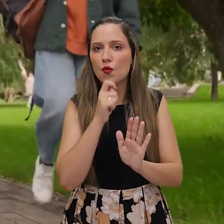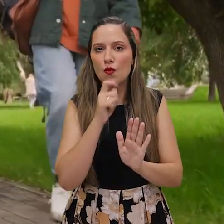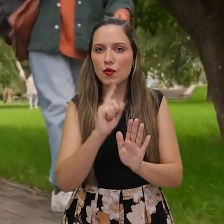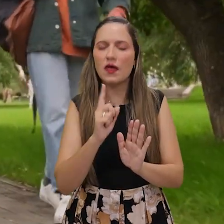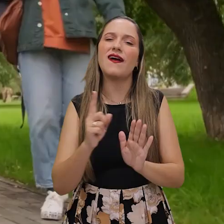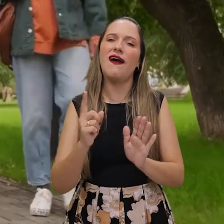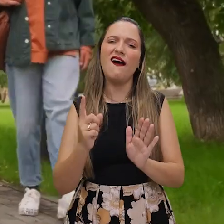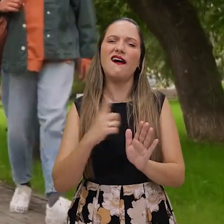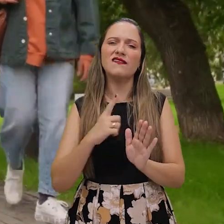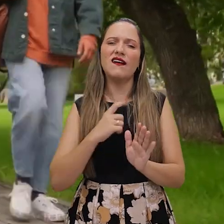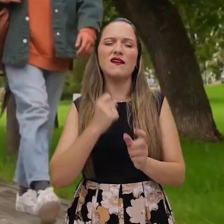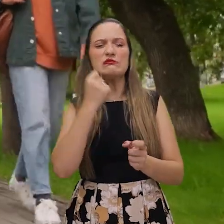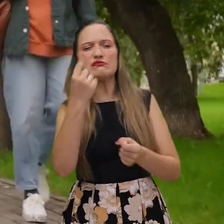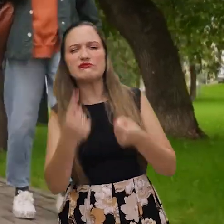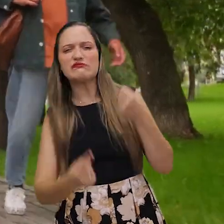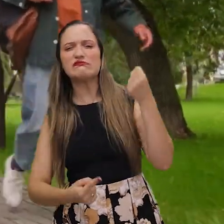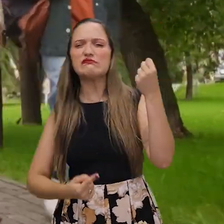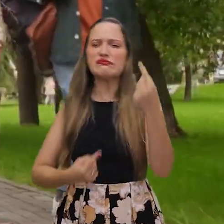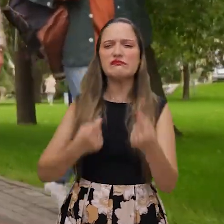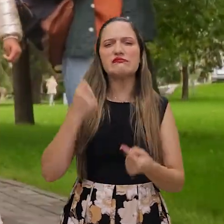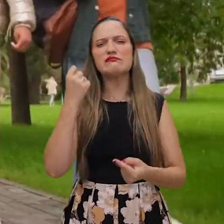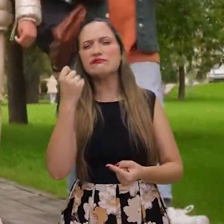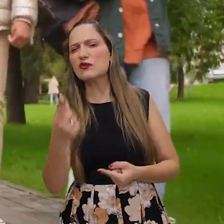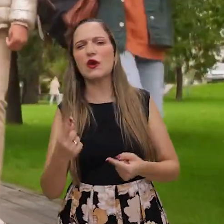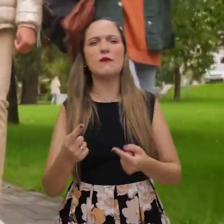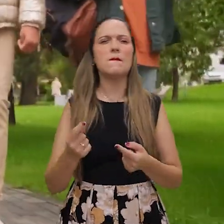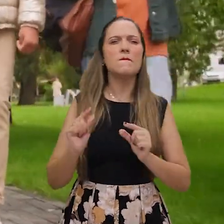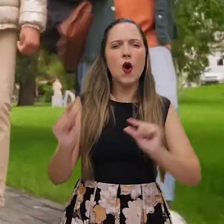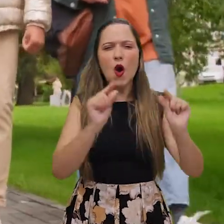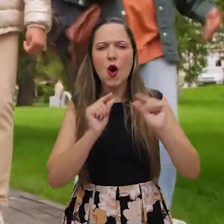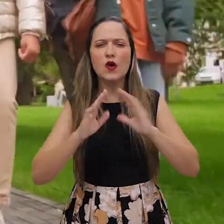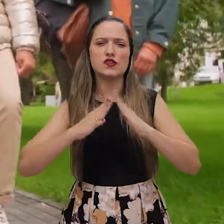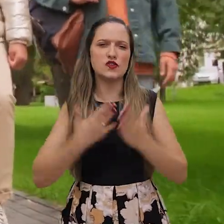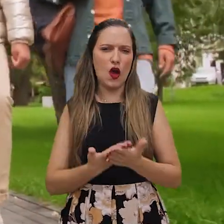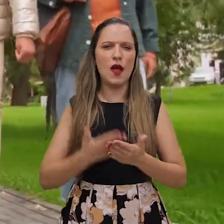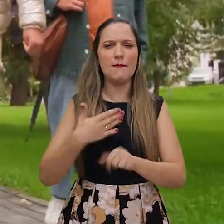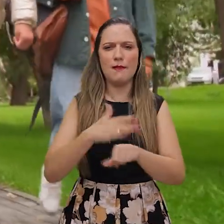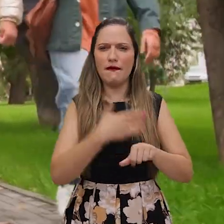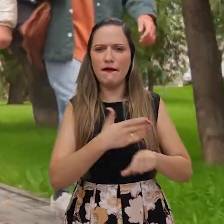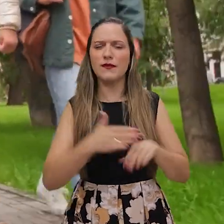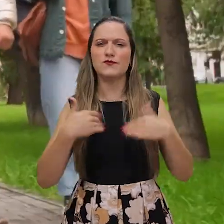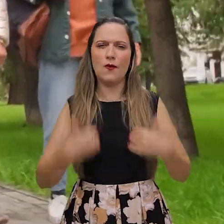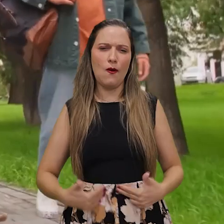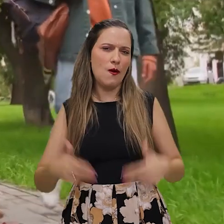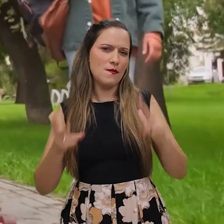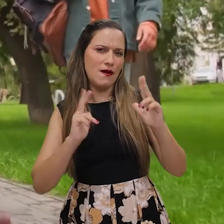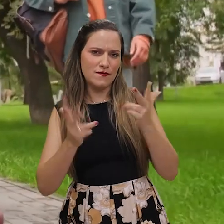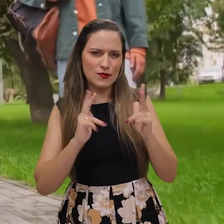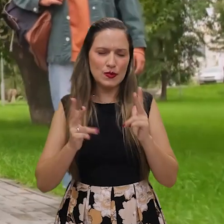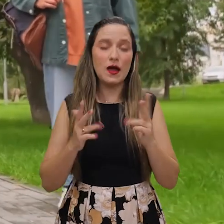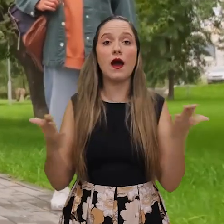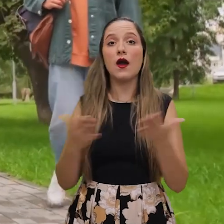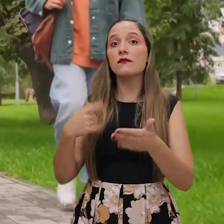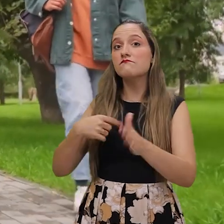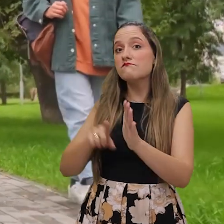do documento curricular, era muito raro, inclusive, essa abordagem dessas práticas na escola. Então, aí vem a pergunta. O